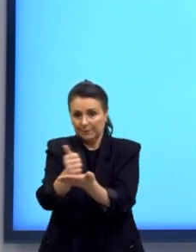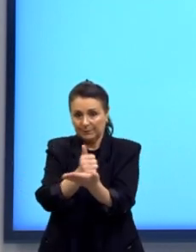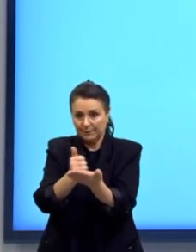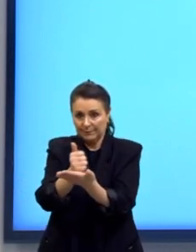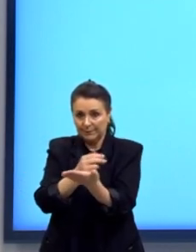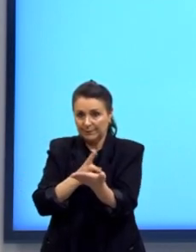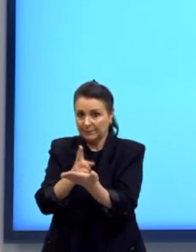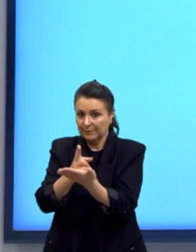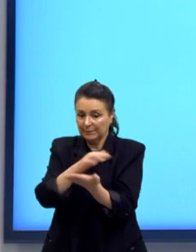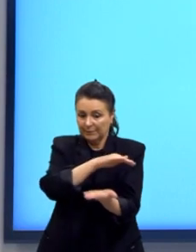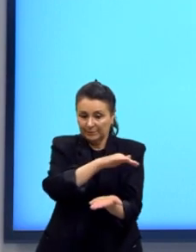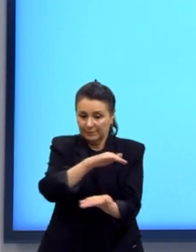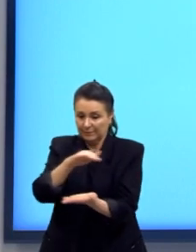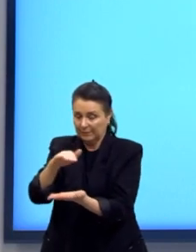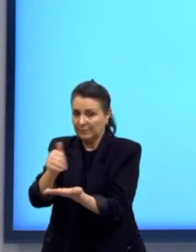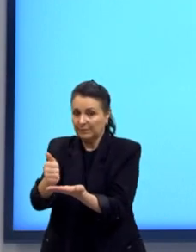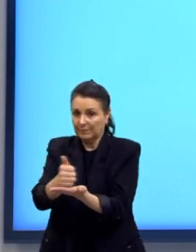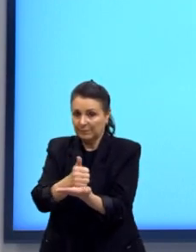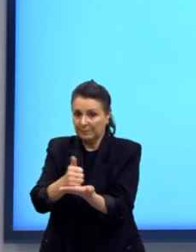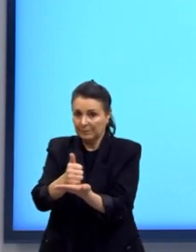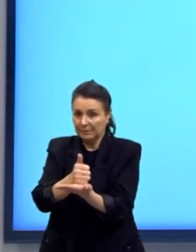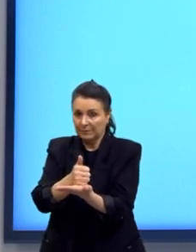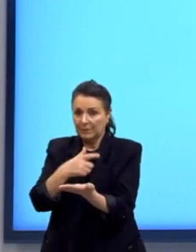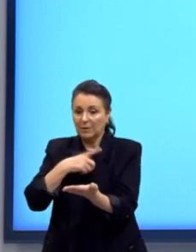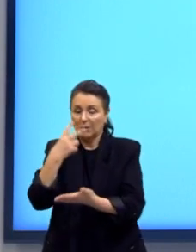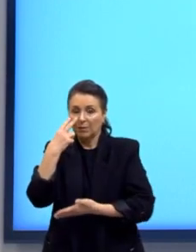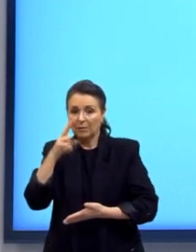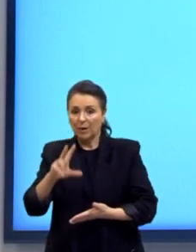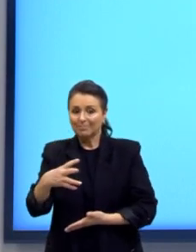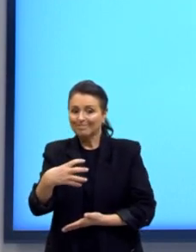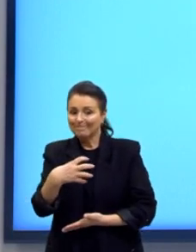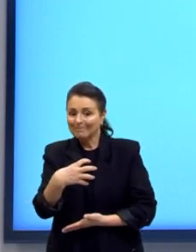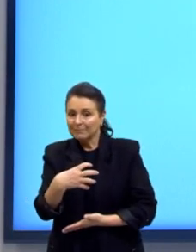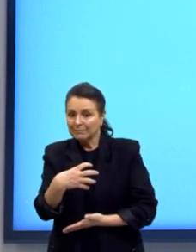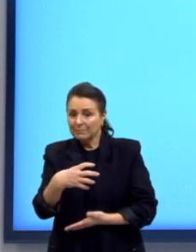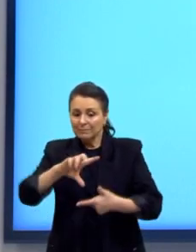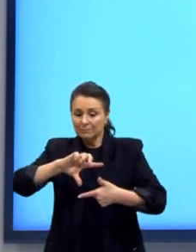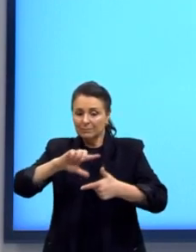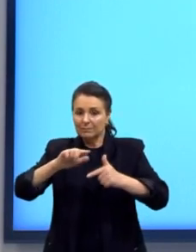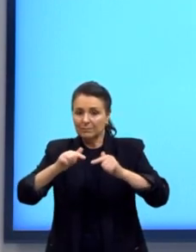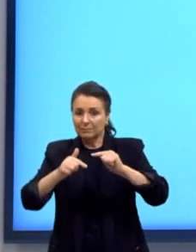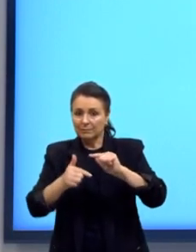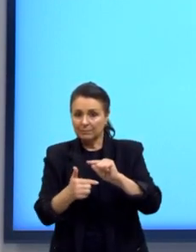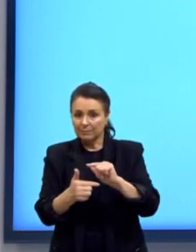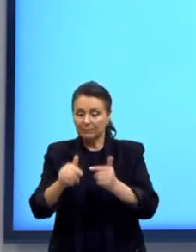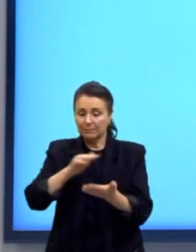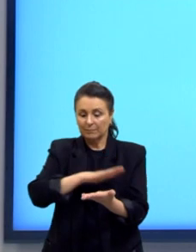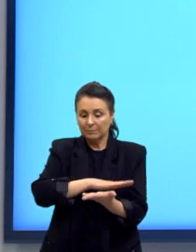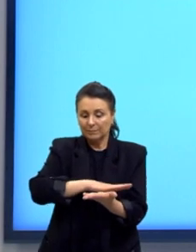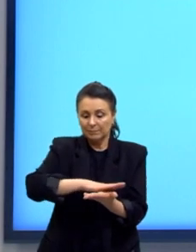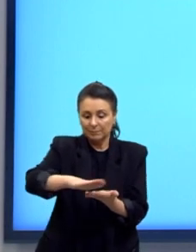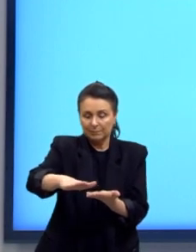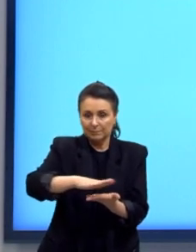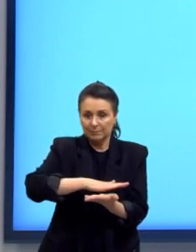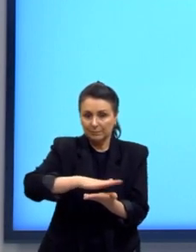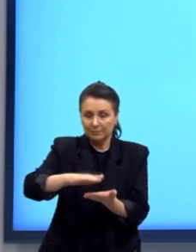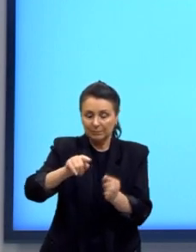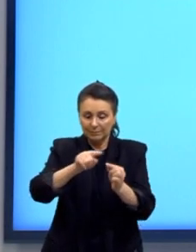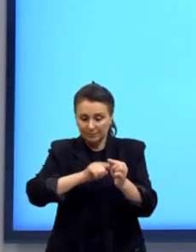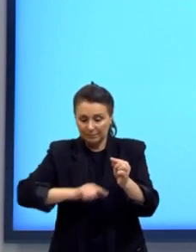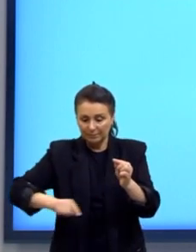paralelo as bases e nós temos que o formato que ficaria nesse plano é exatamente ele o formato